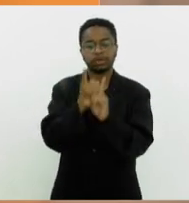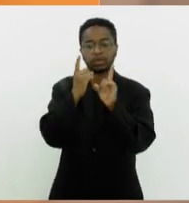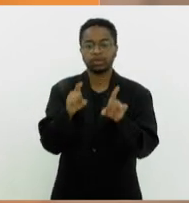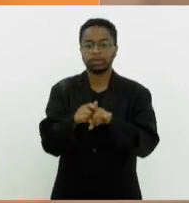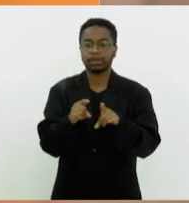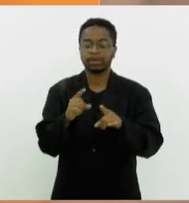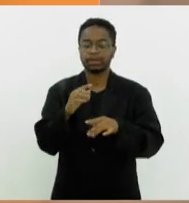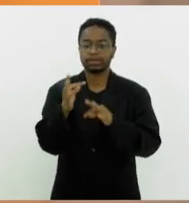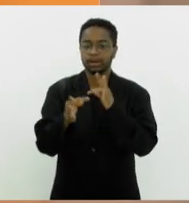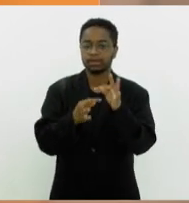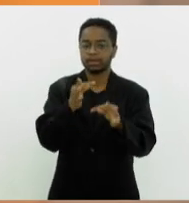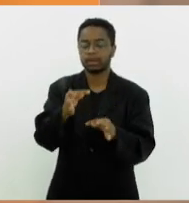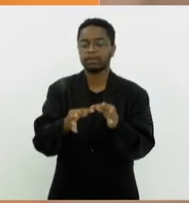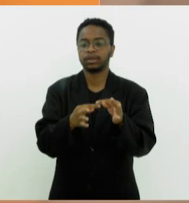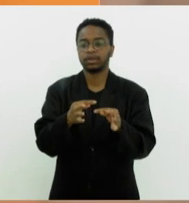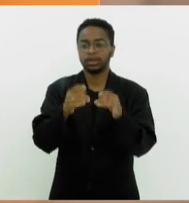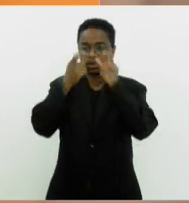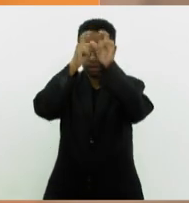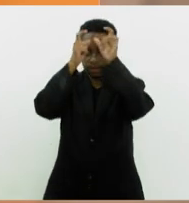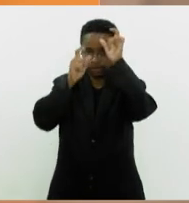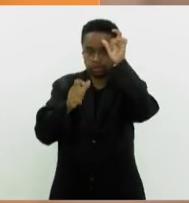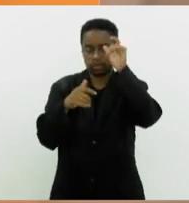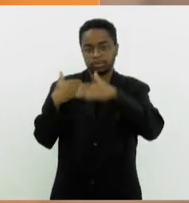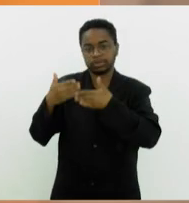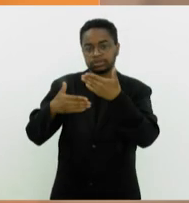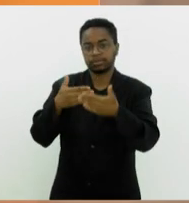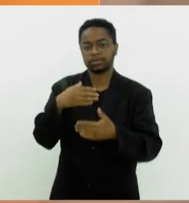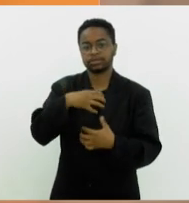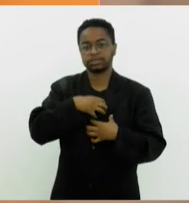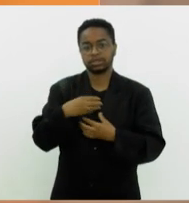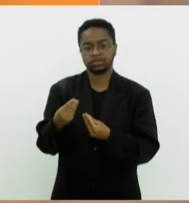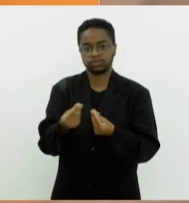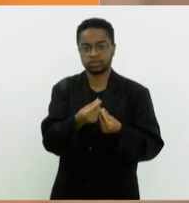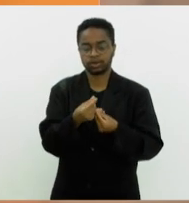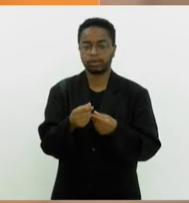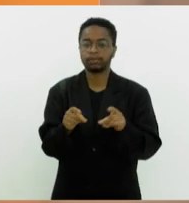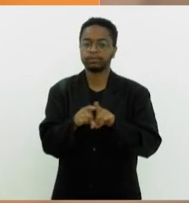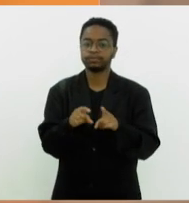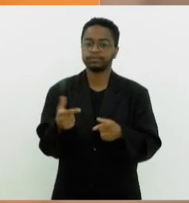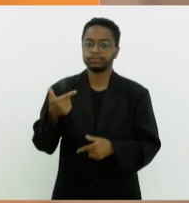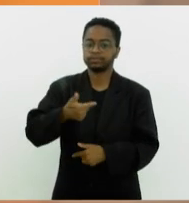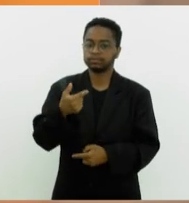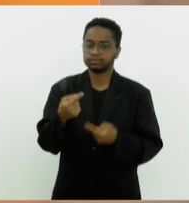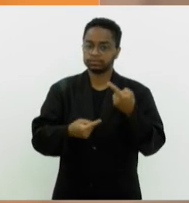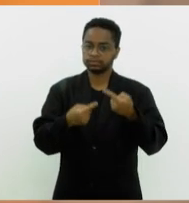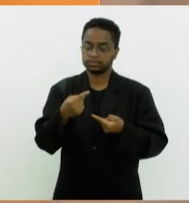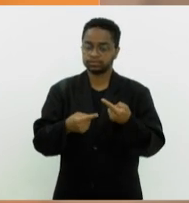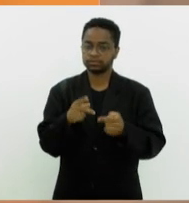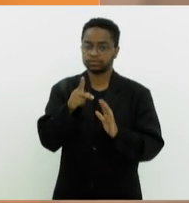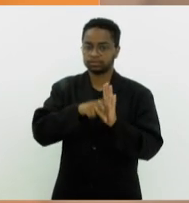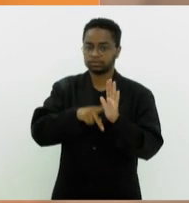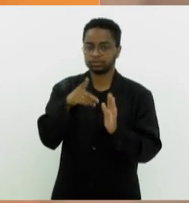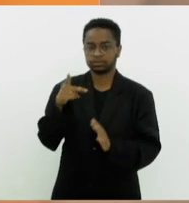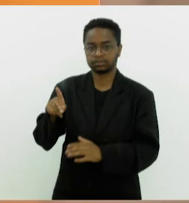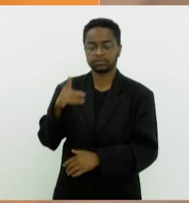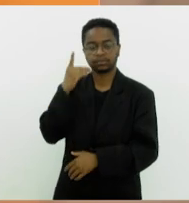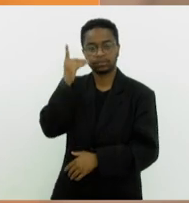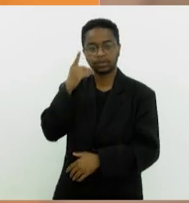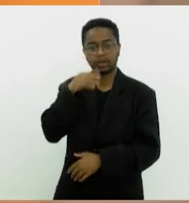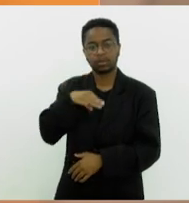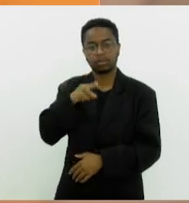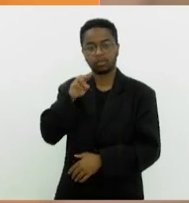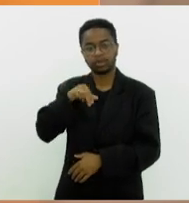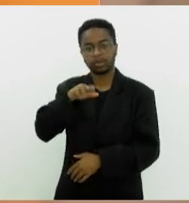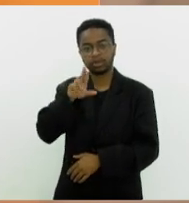tratamento do transtorno de processamento sensorial. Em segunda discussão, projeto do deputado Munir e outros